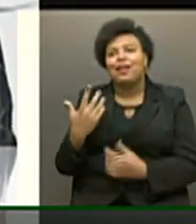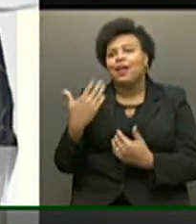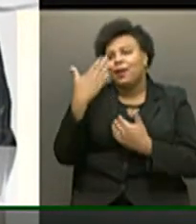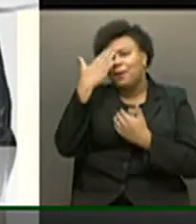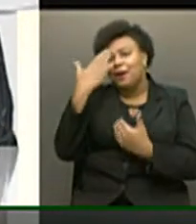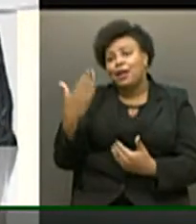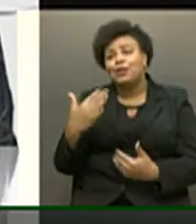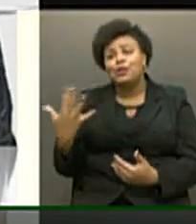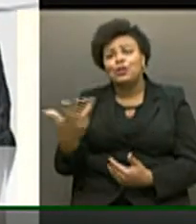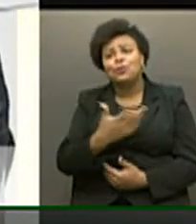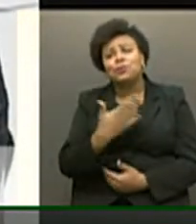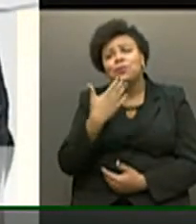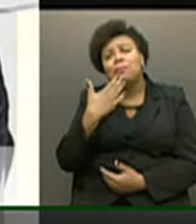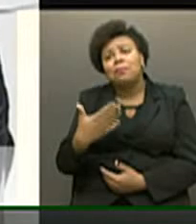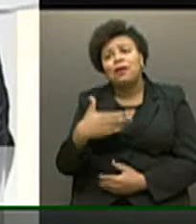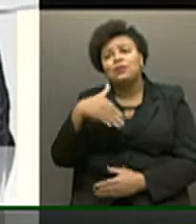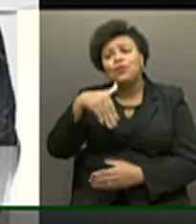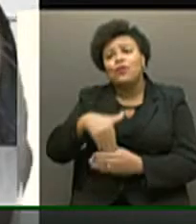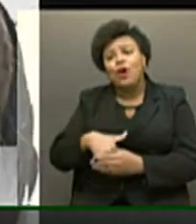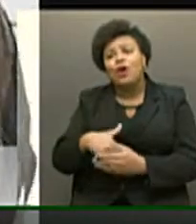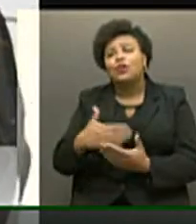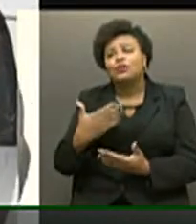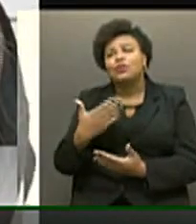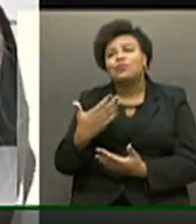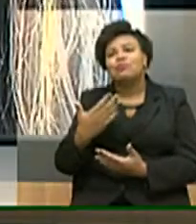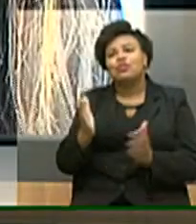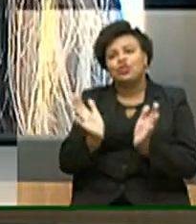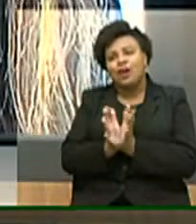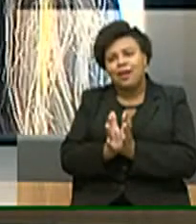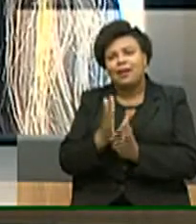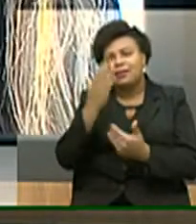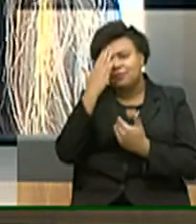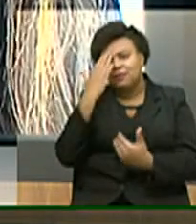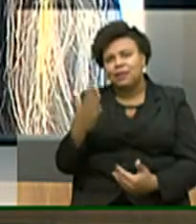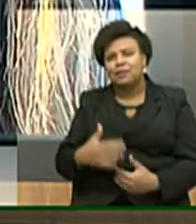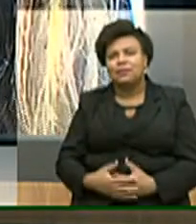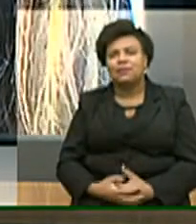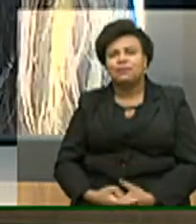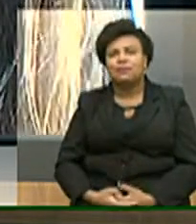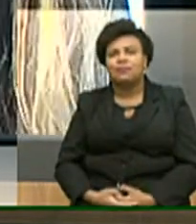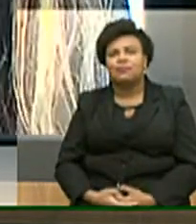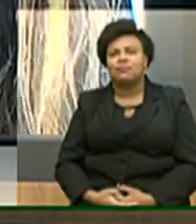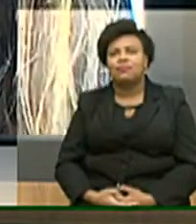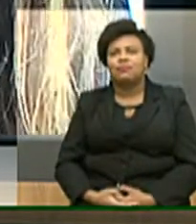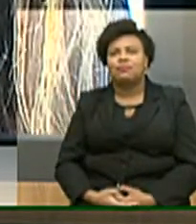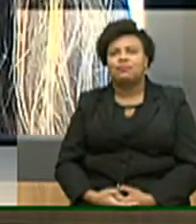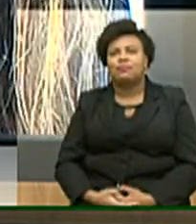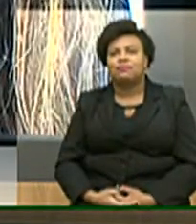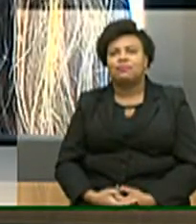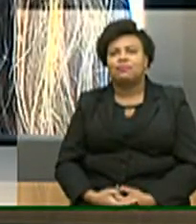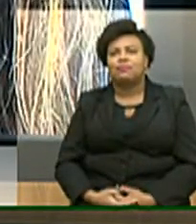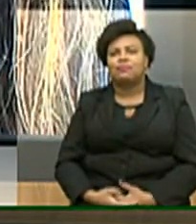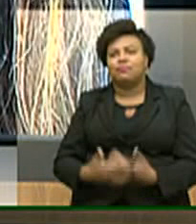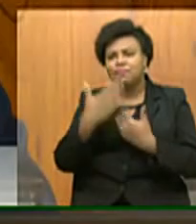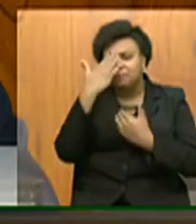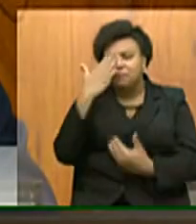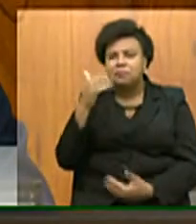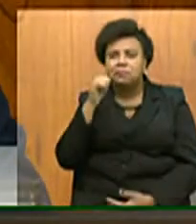agradeço a todos e peço o voto favorável dos demais colegas. Obrigado. Ok, obrigado, deputada Anny